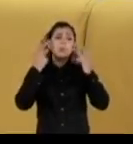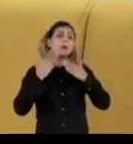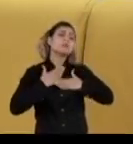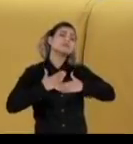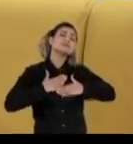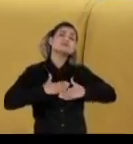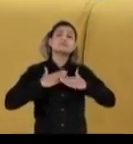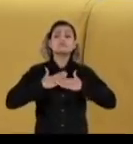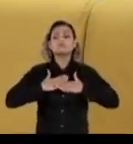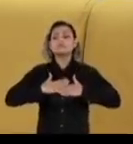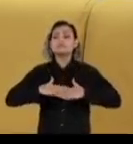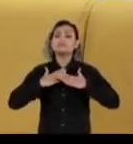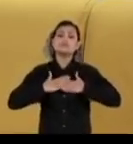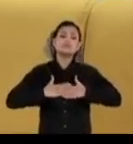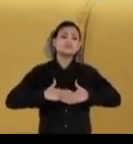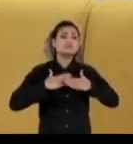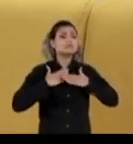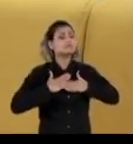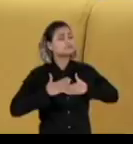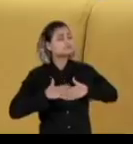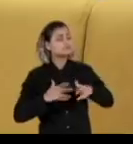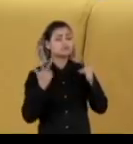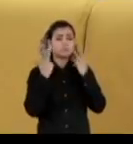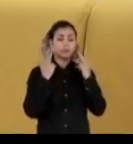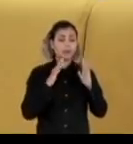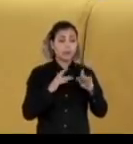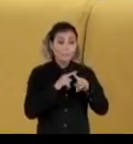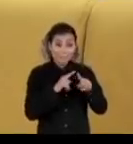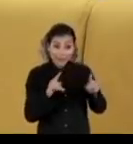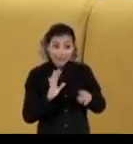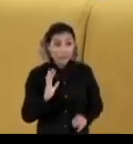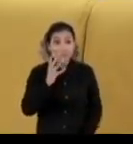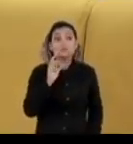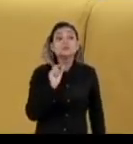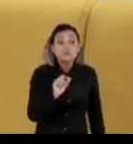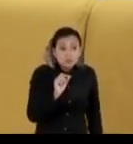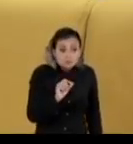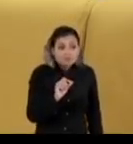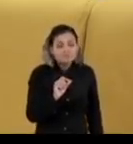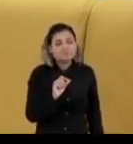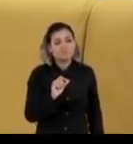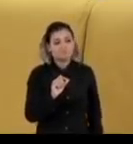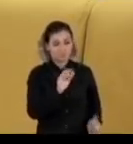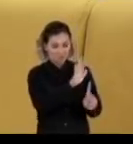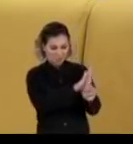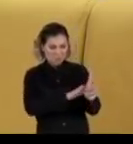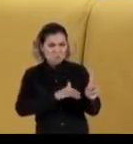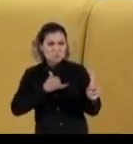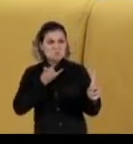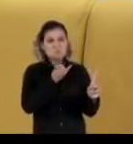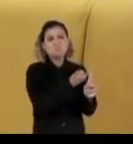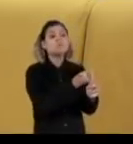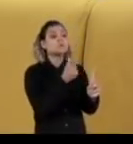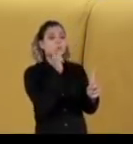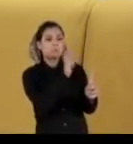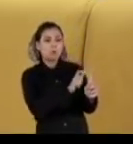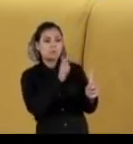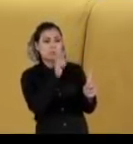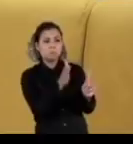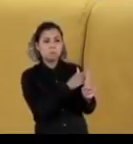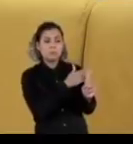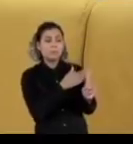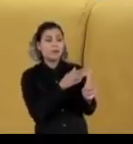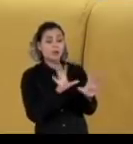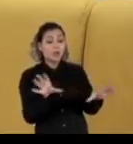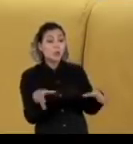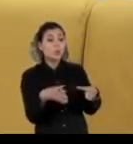ou adolescentes, ou jovens, ou adultos, mas a grande consequência do bullying está no grupo e